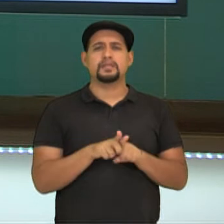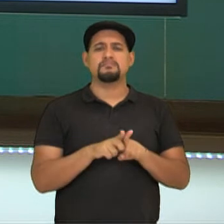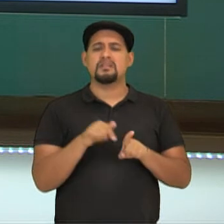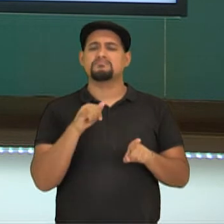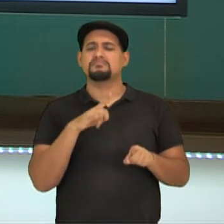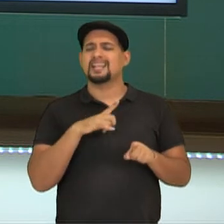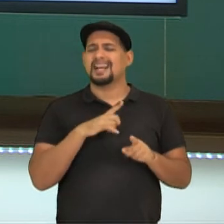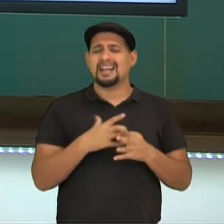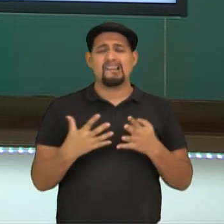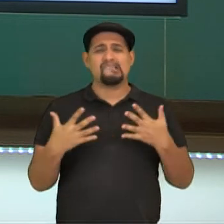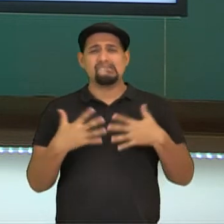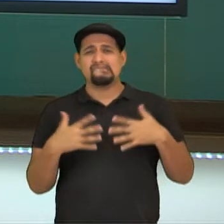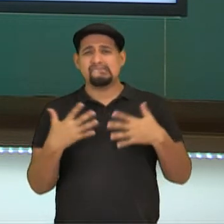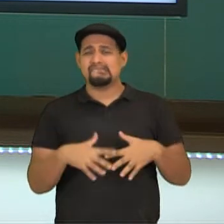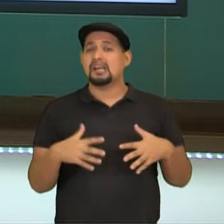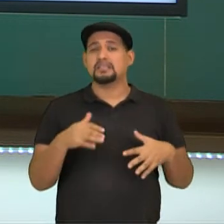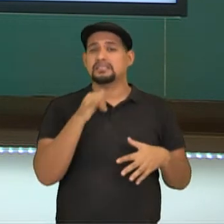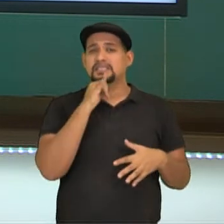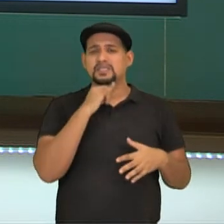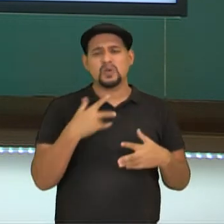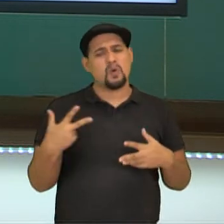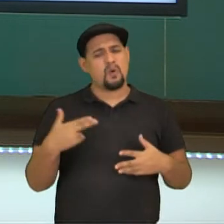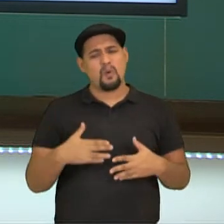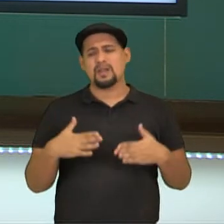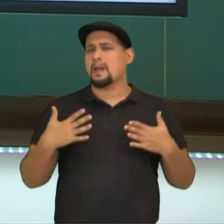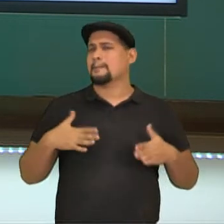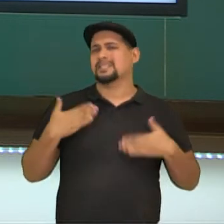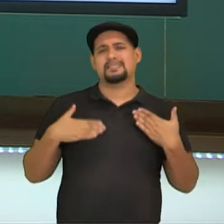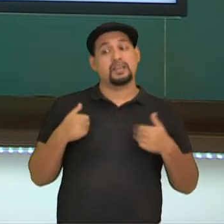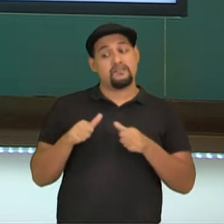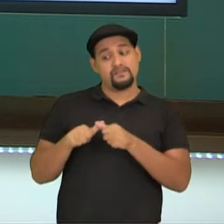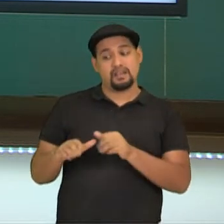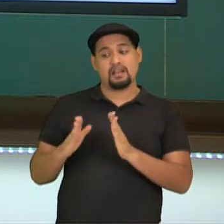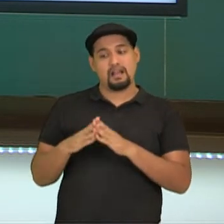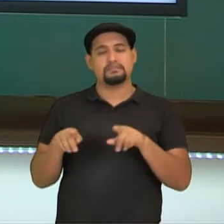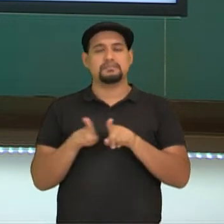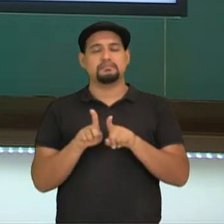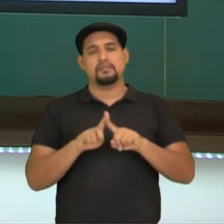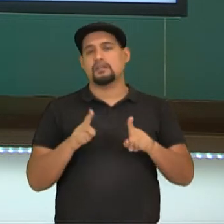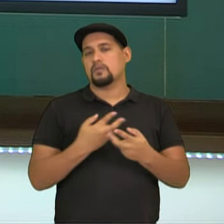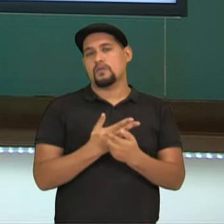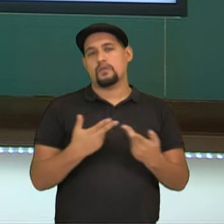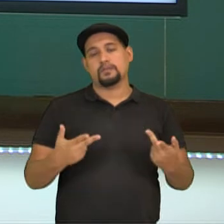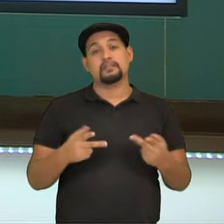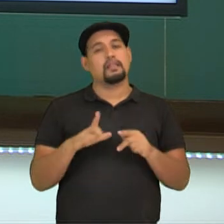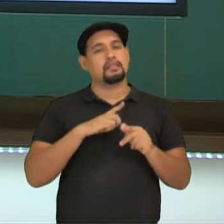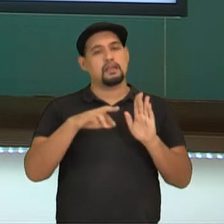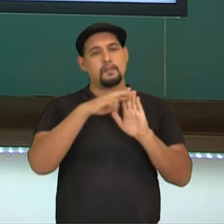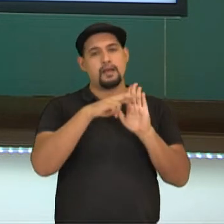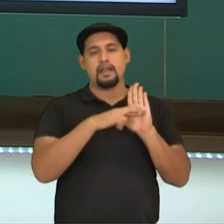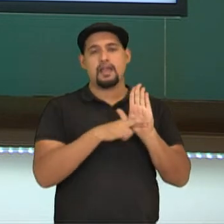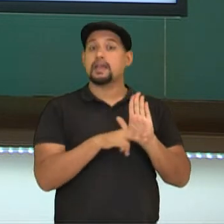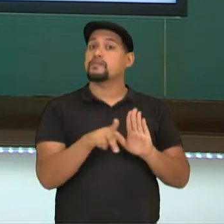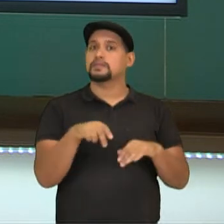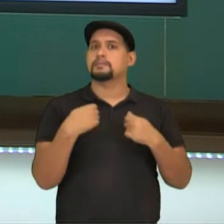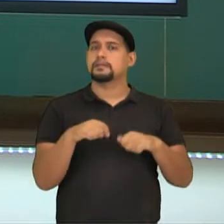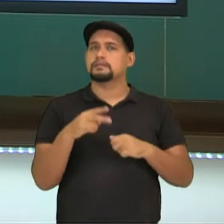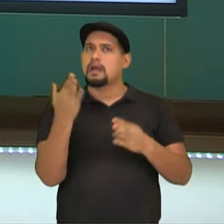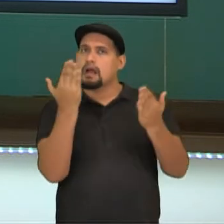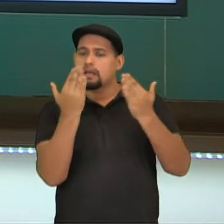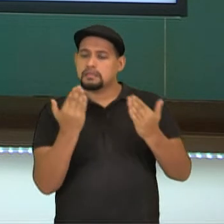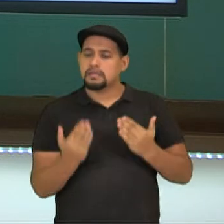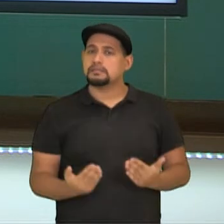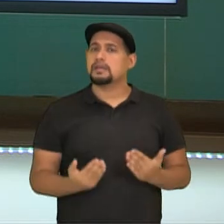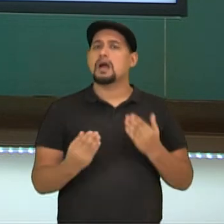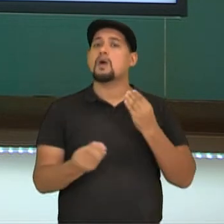mais conturbado, corta o lazer ou corta pela metade e assim sucessivamente. Isso não tem uma regra, isso você tem que ver dentro